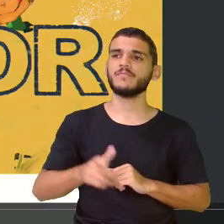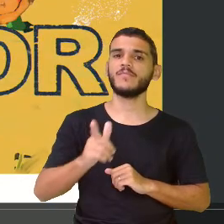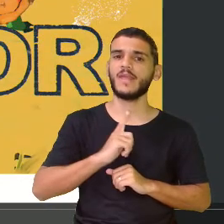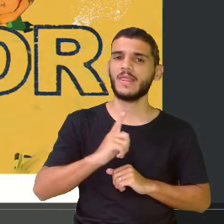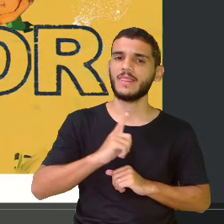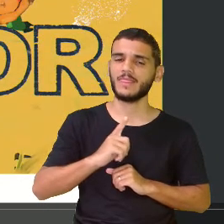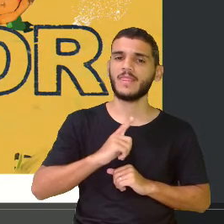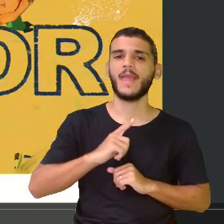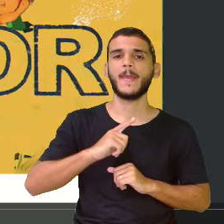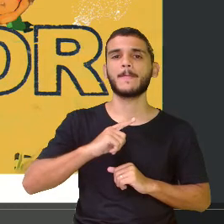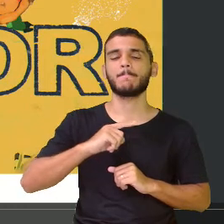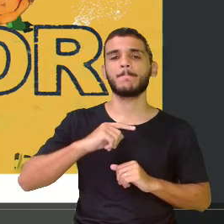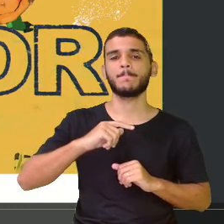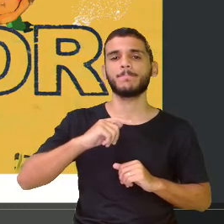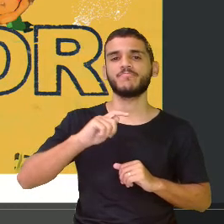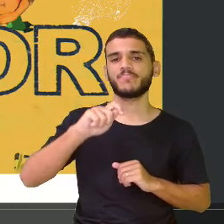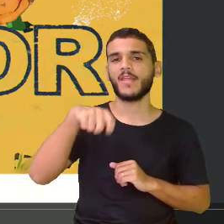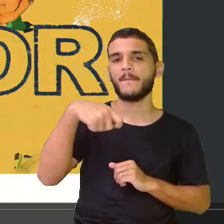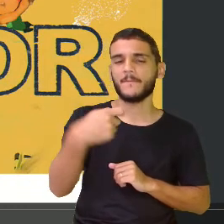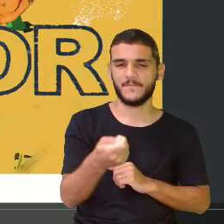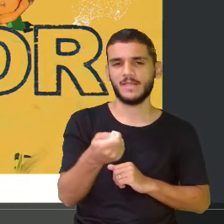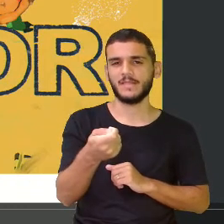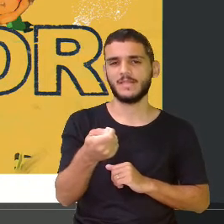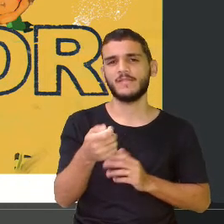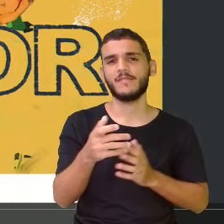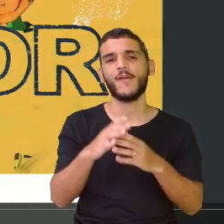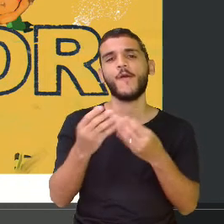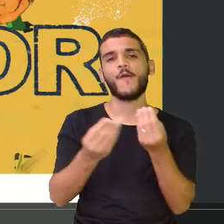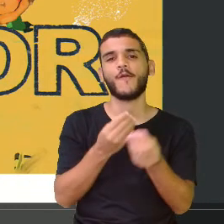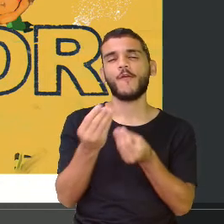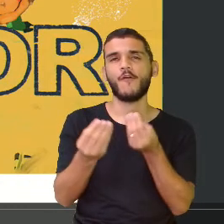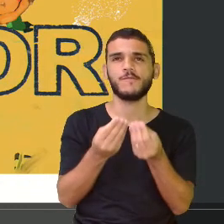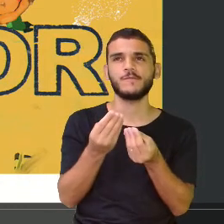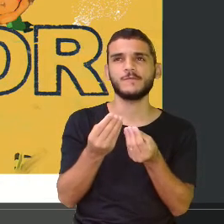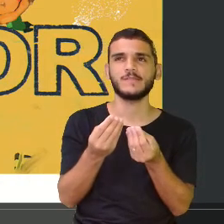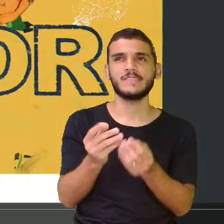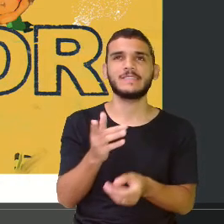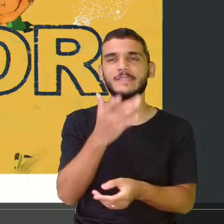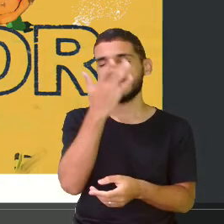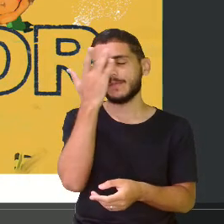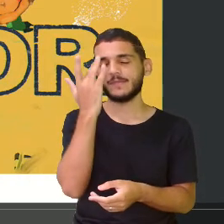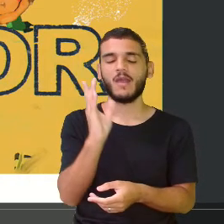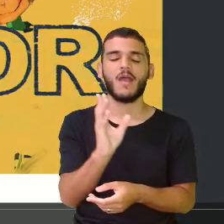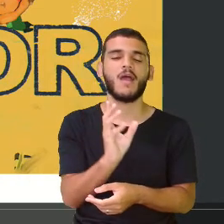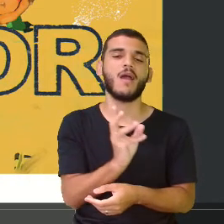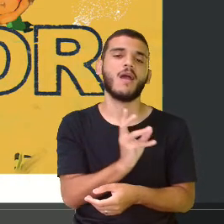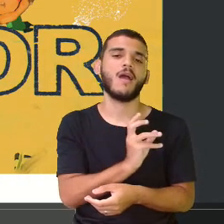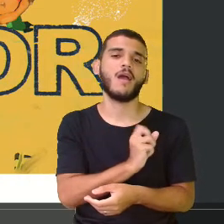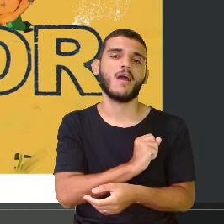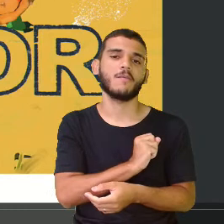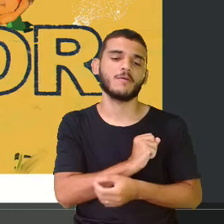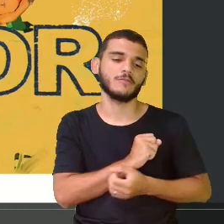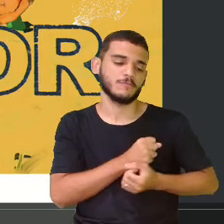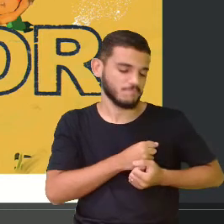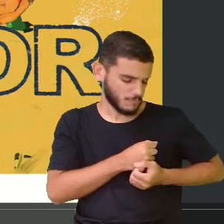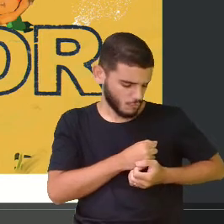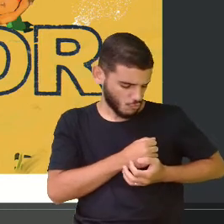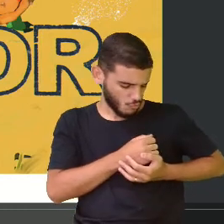palavras. Algumas pessoas adoram palavras que enchem o coração, como